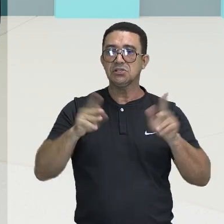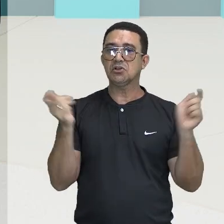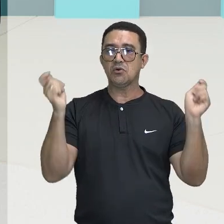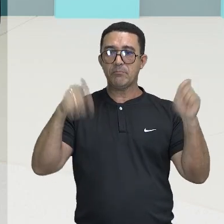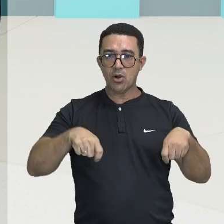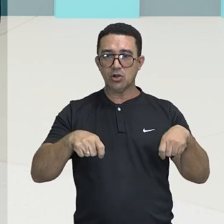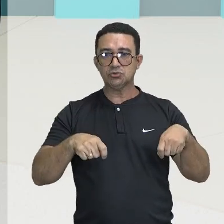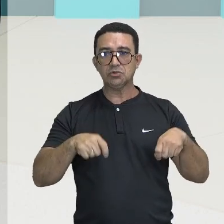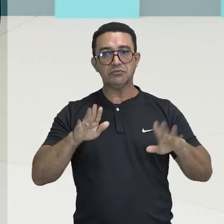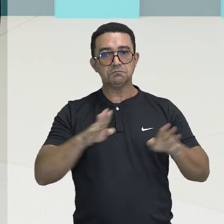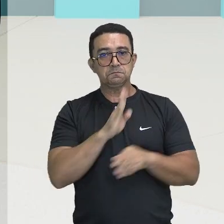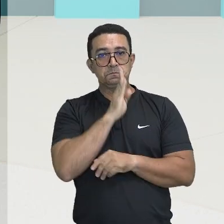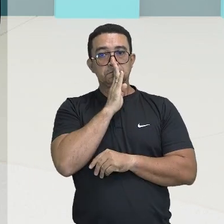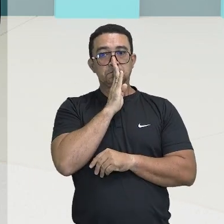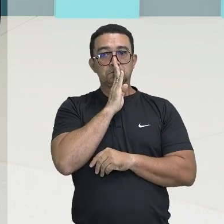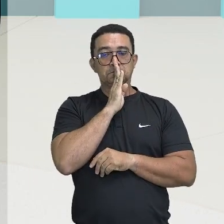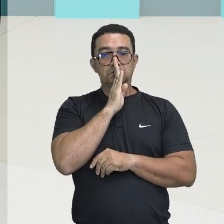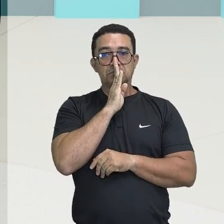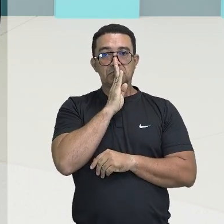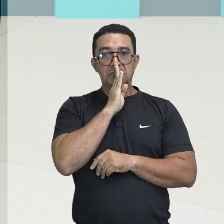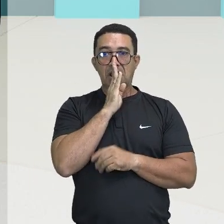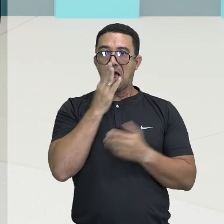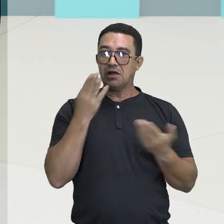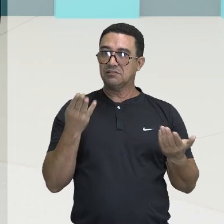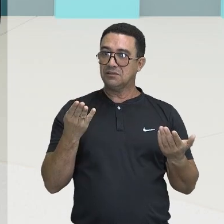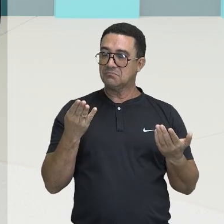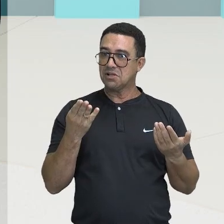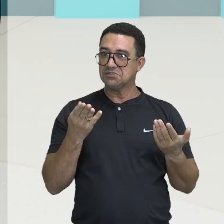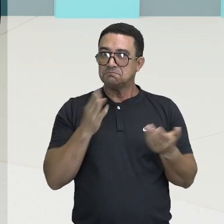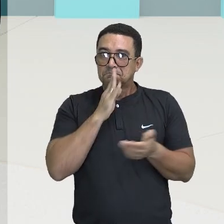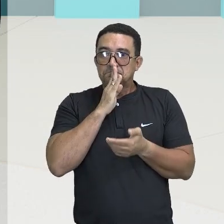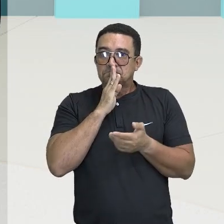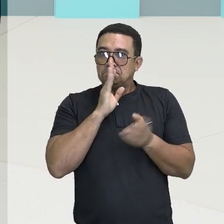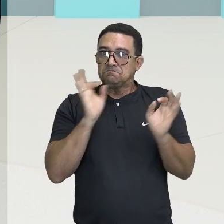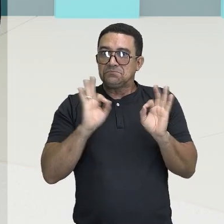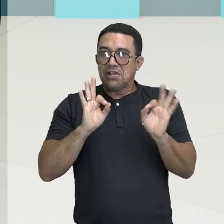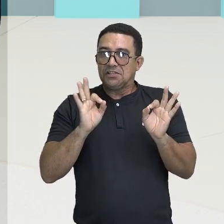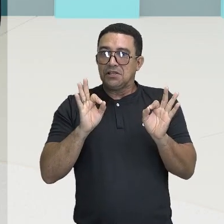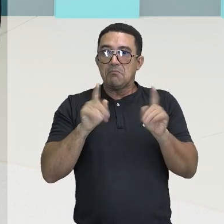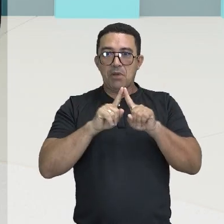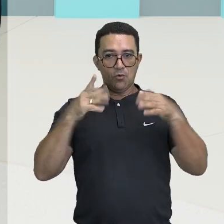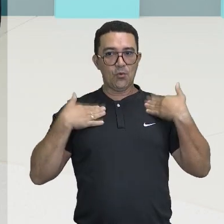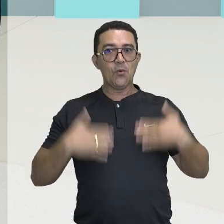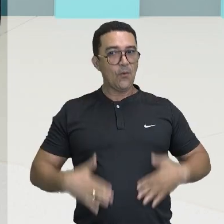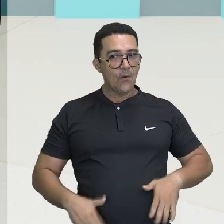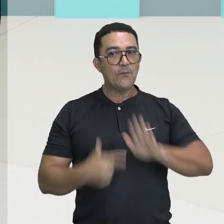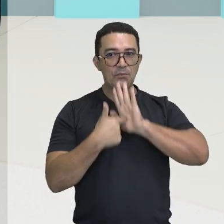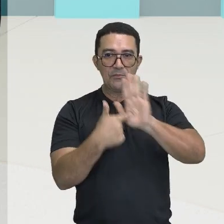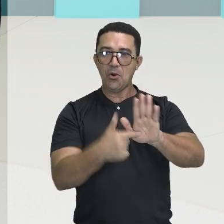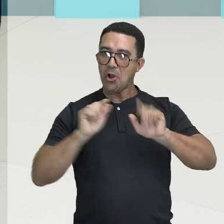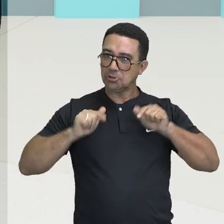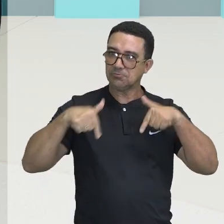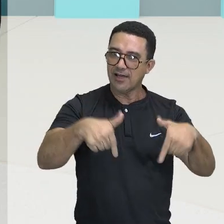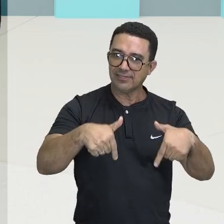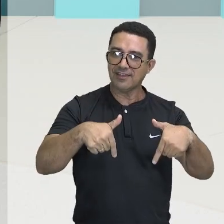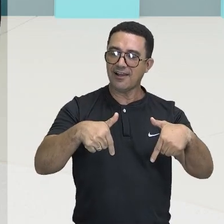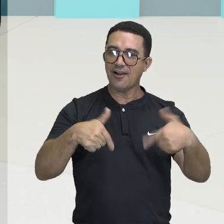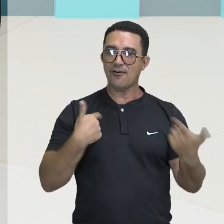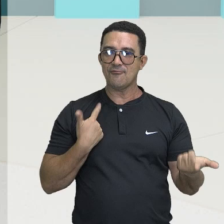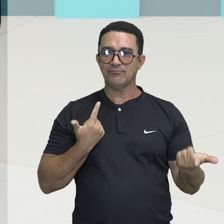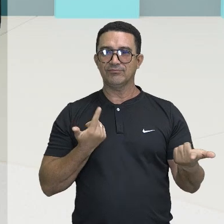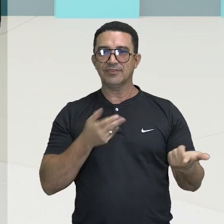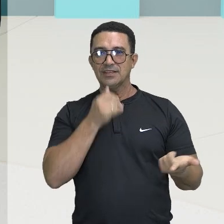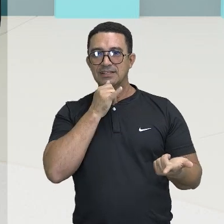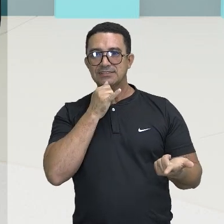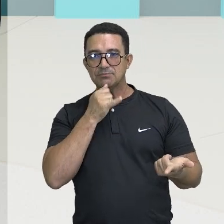me calar, as minhas palavras não falam, mas o meu corpo age,